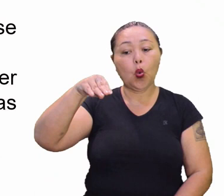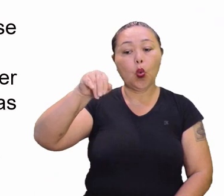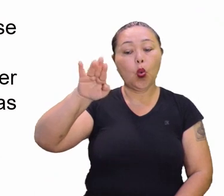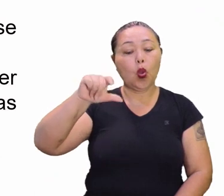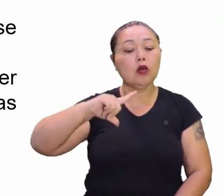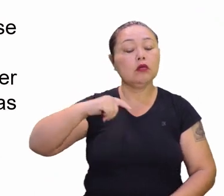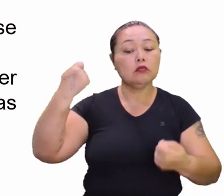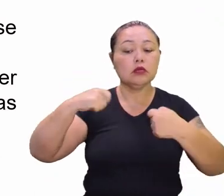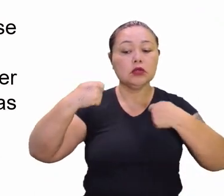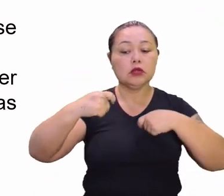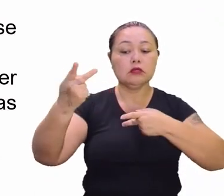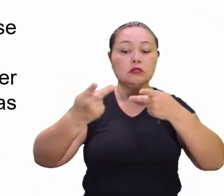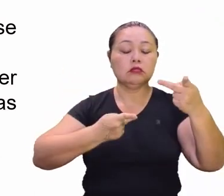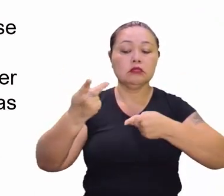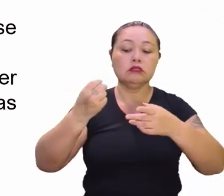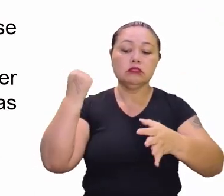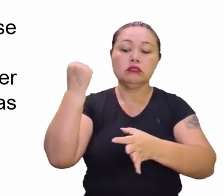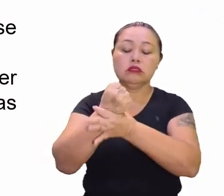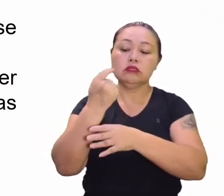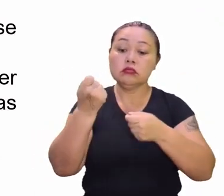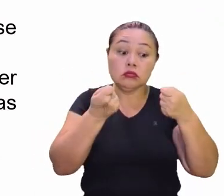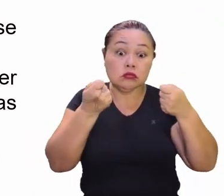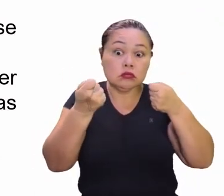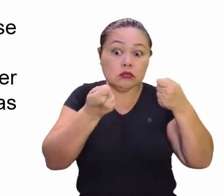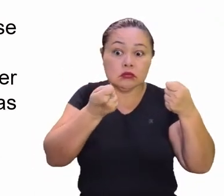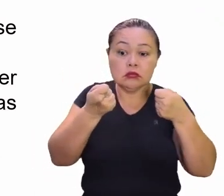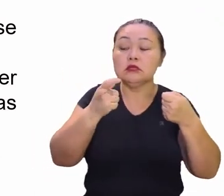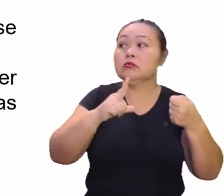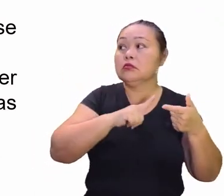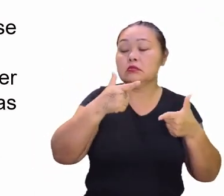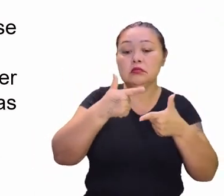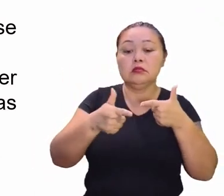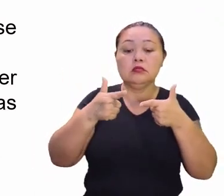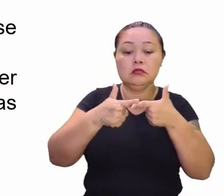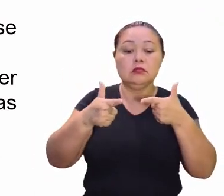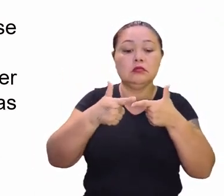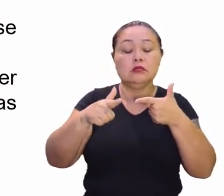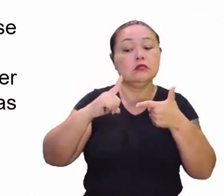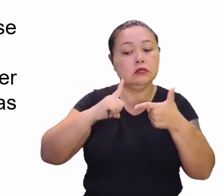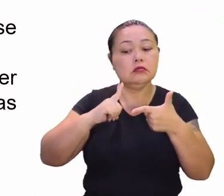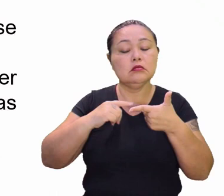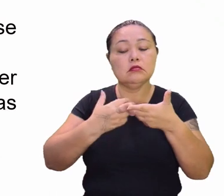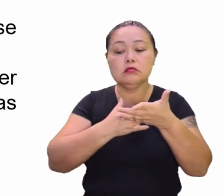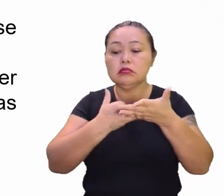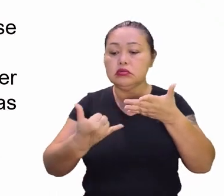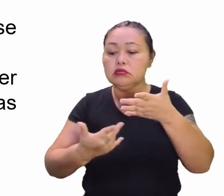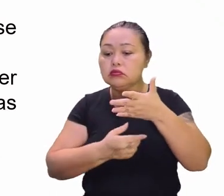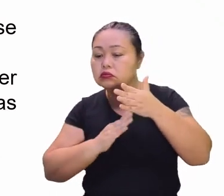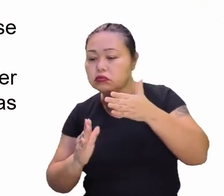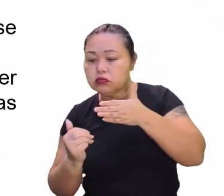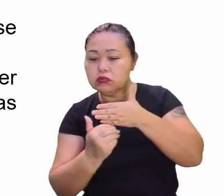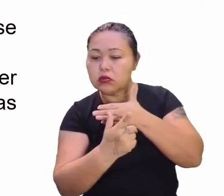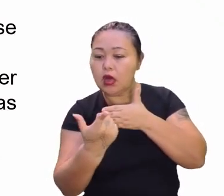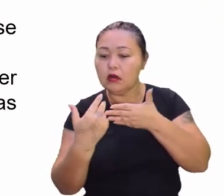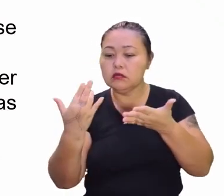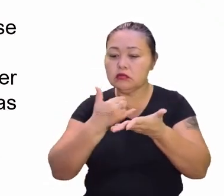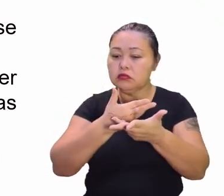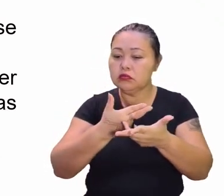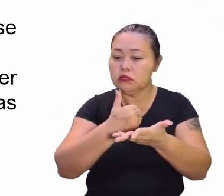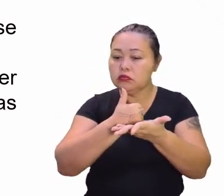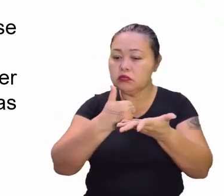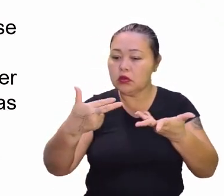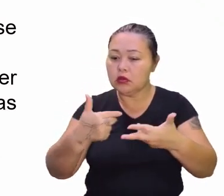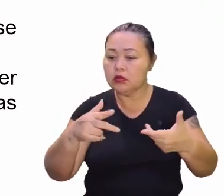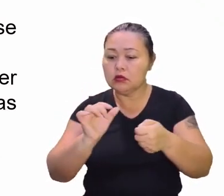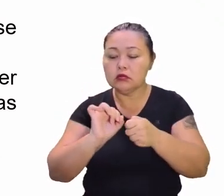precisava muito desse projeto para garantir o controle. E a gente tinha um problema seríssimo das Farc aqui, Sim, né? narcotráfico, né? Narcotráfico, problema seríssimo, e